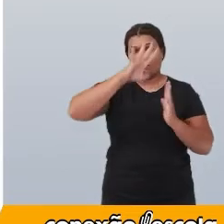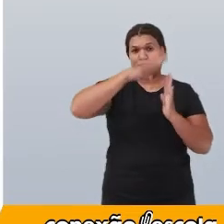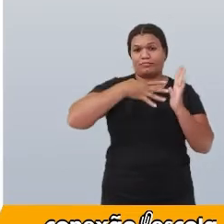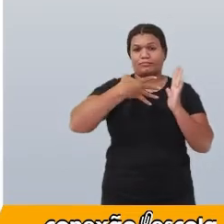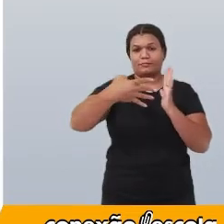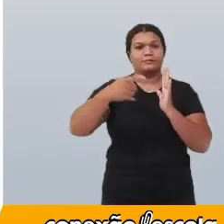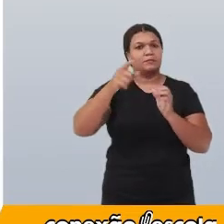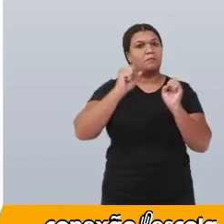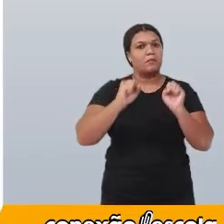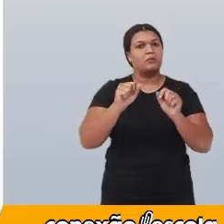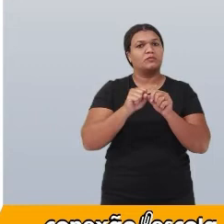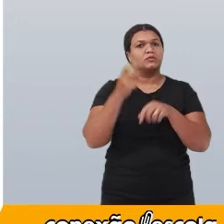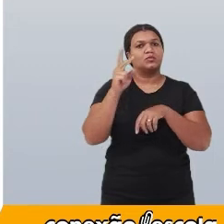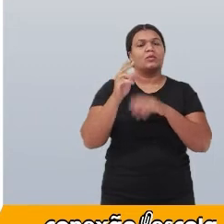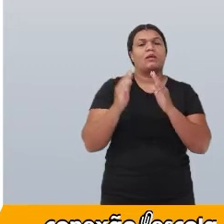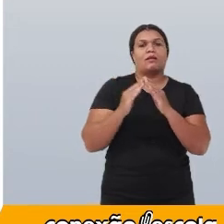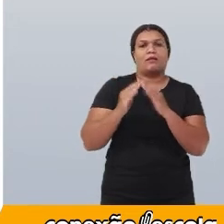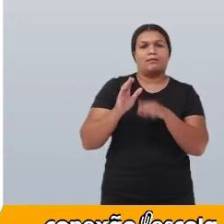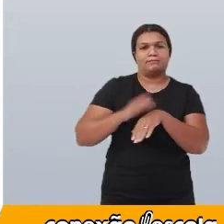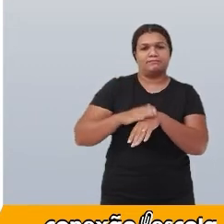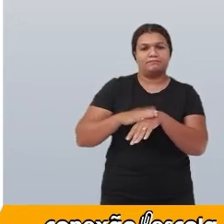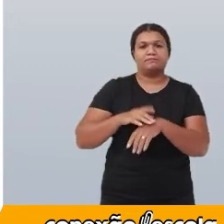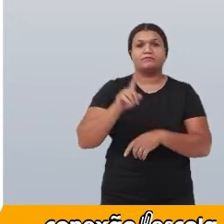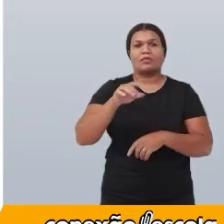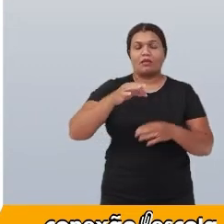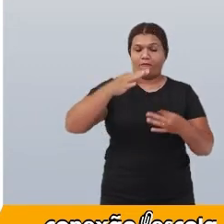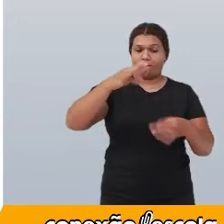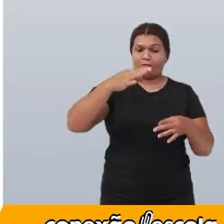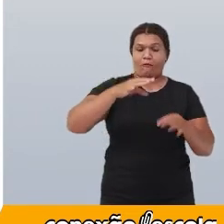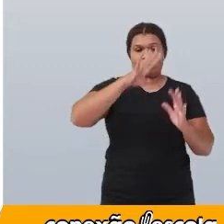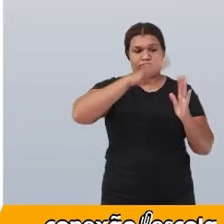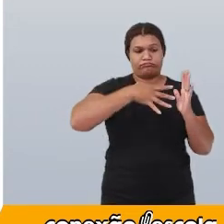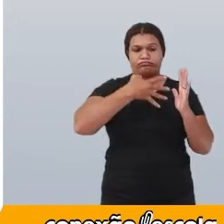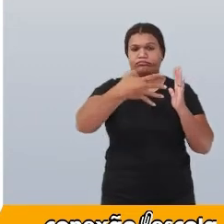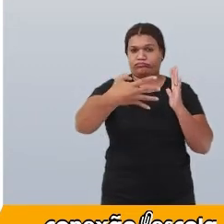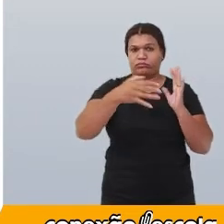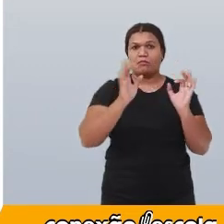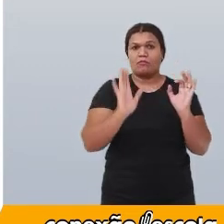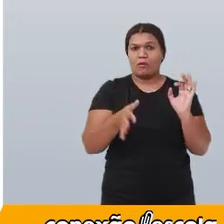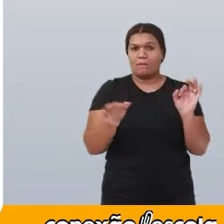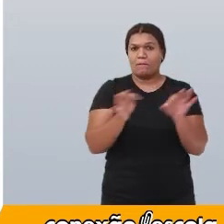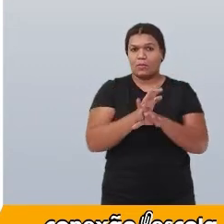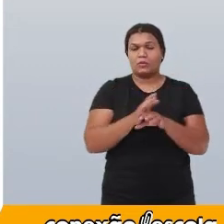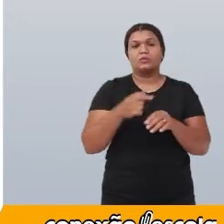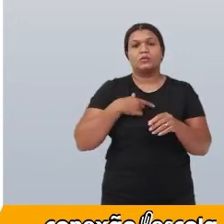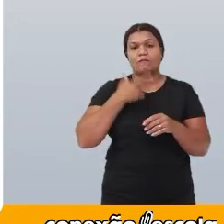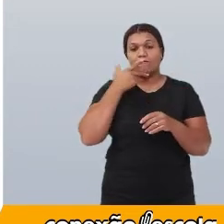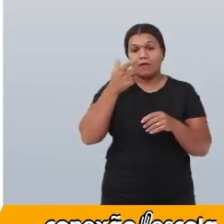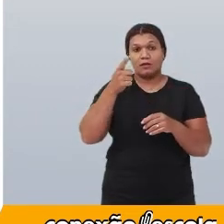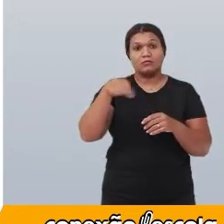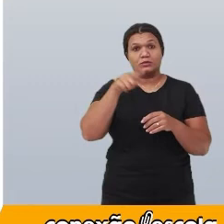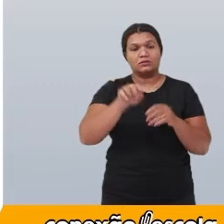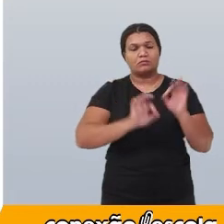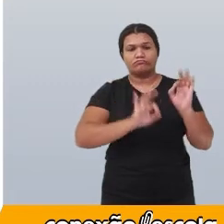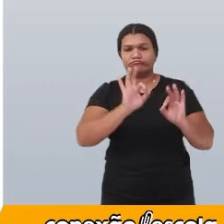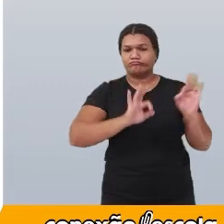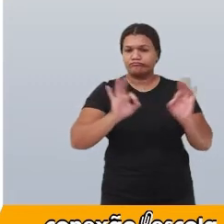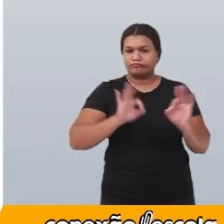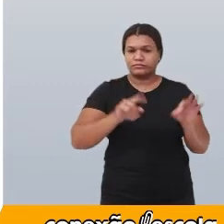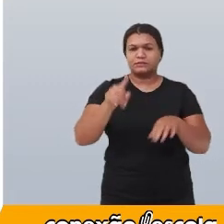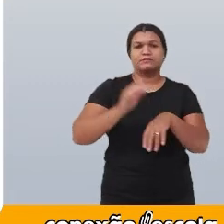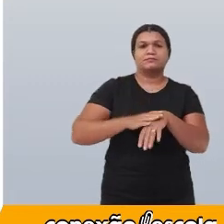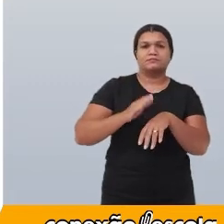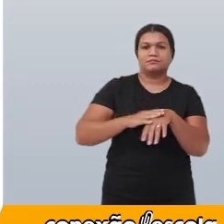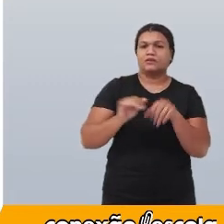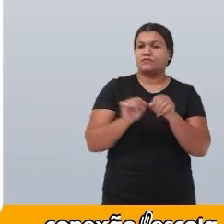fazer isso na sua casa. Se você pegar uma folha quadriculada, quero que você siga os comandos que eu vou apresentar e